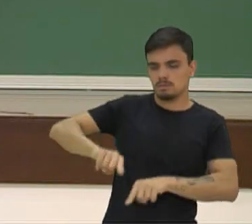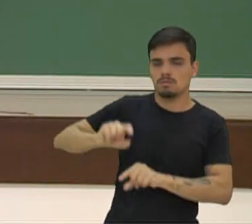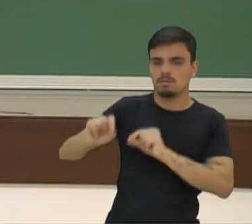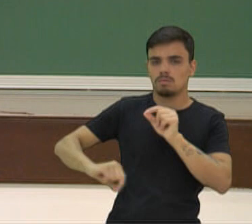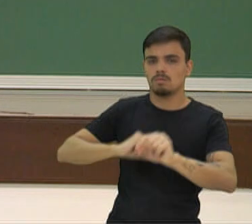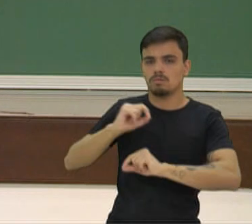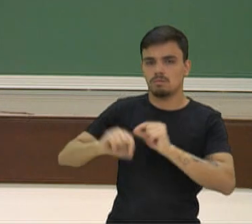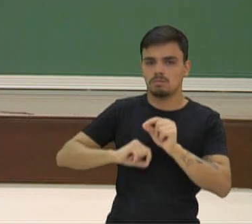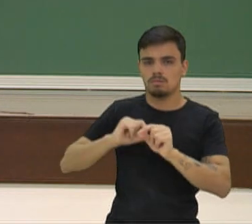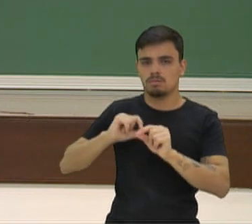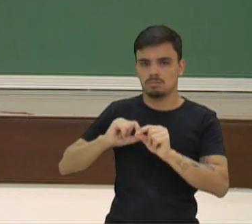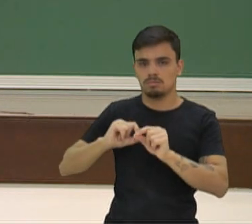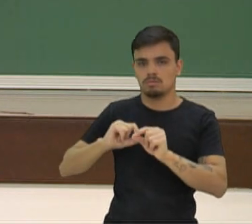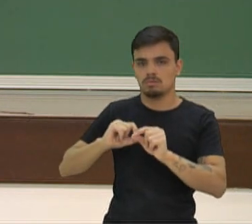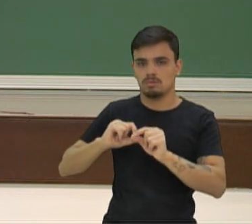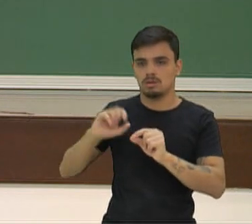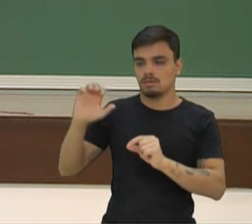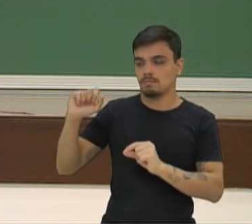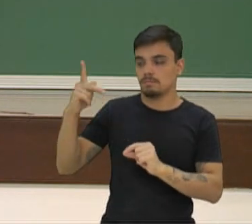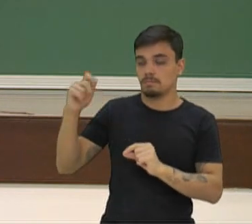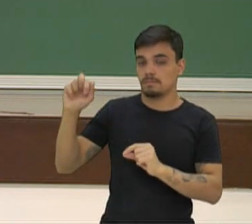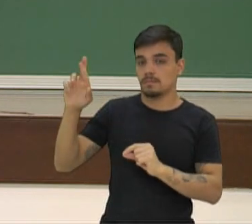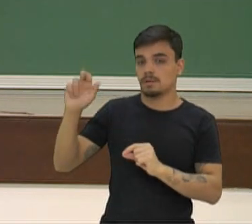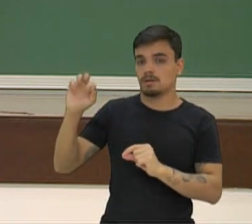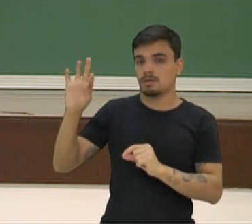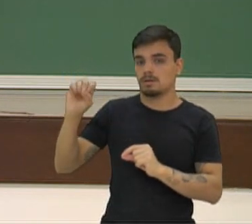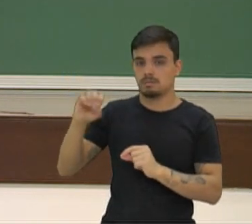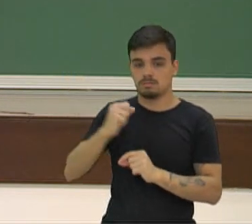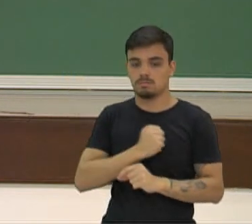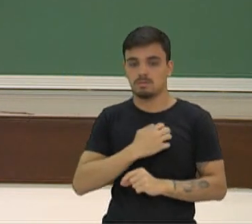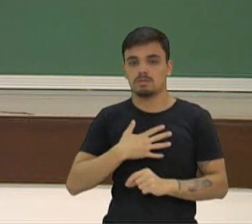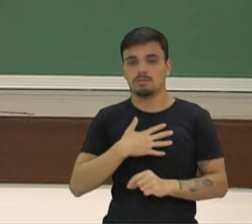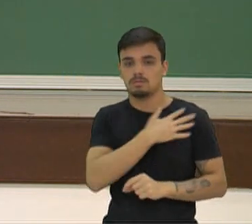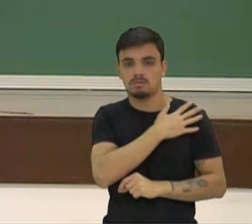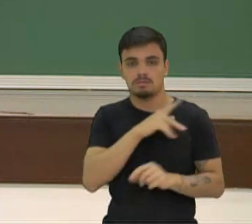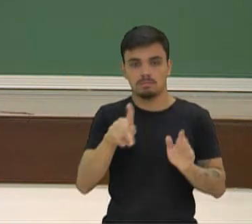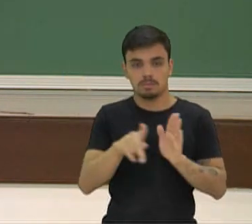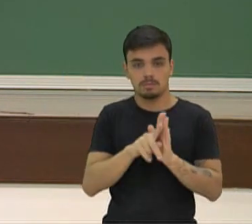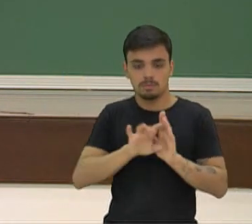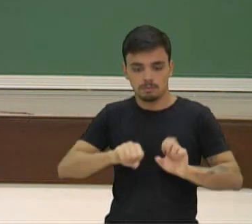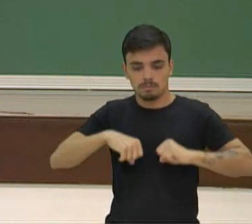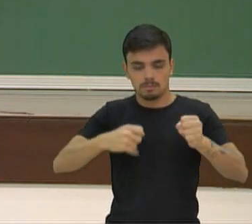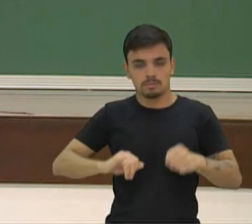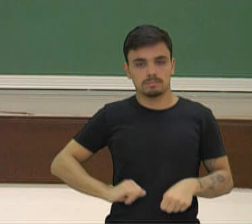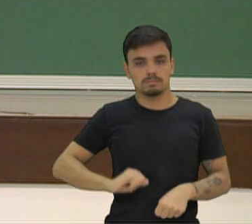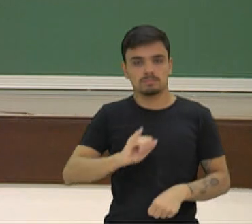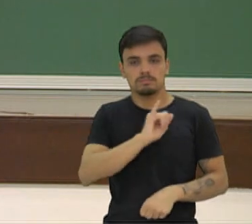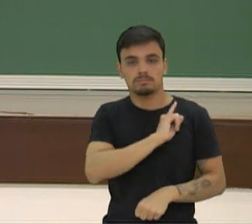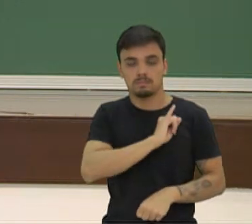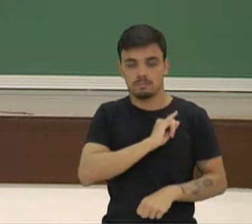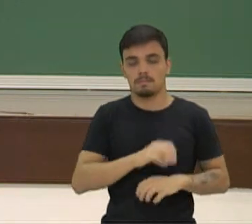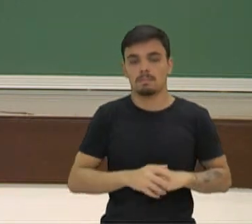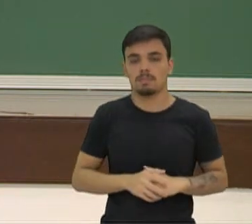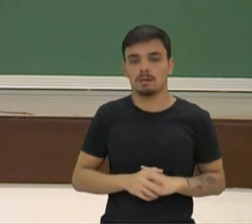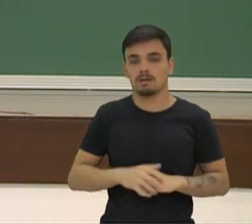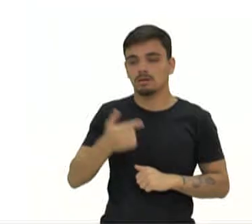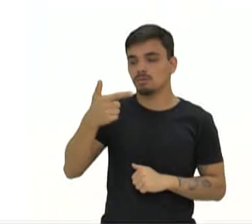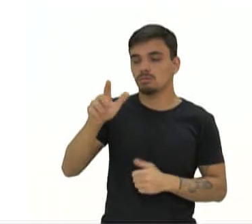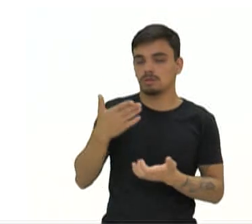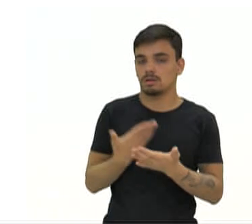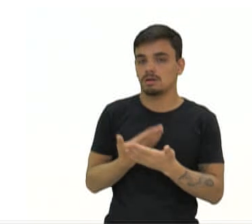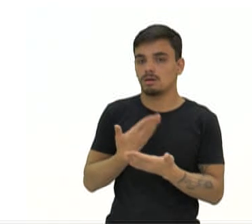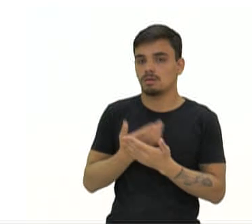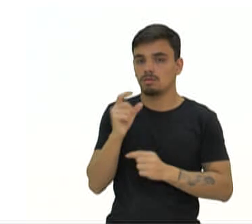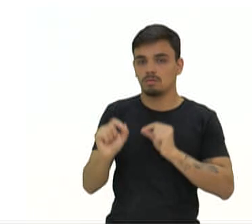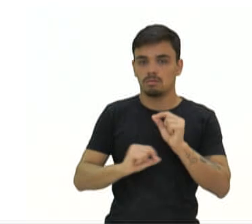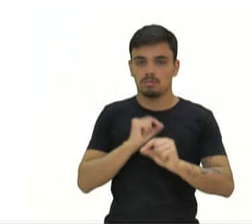melhor aparato militar das forças imperiais. E na próxima aula, nós vamos revisar o